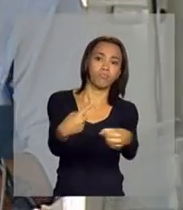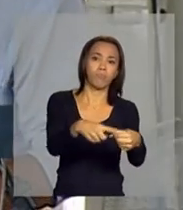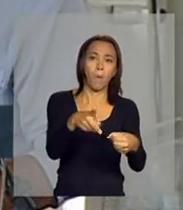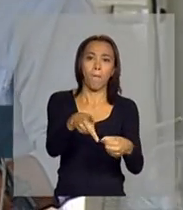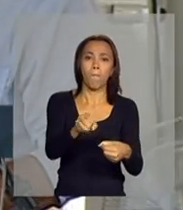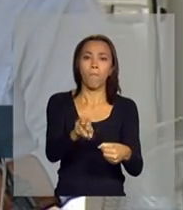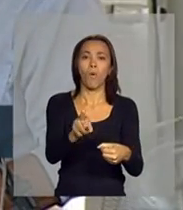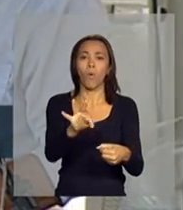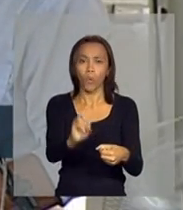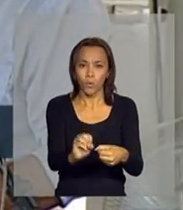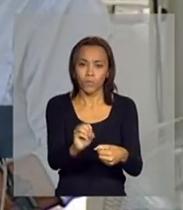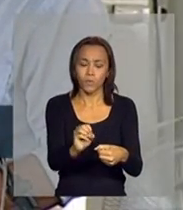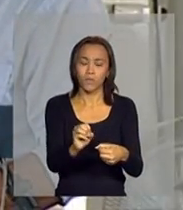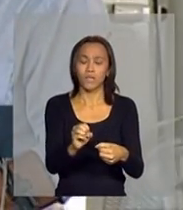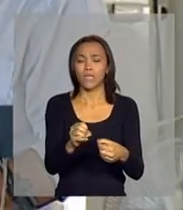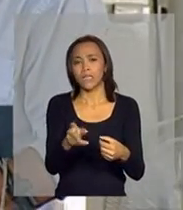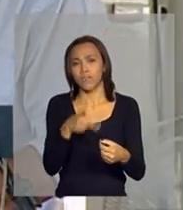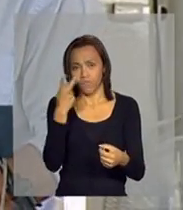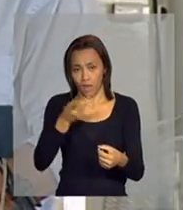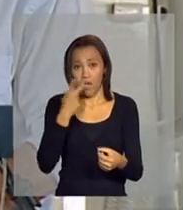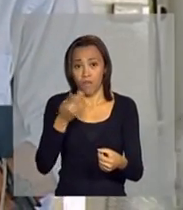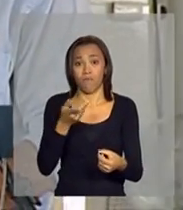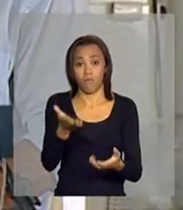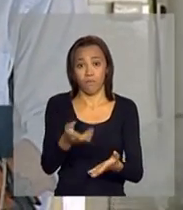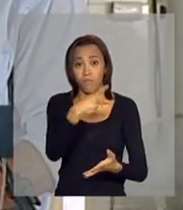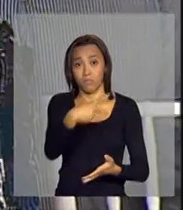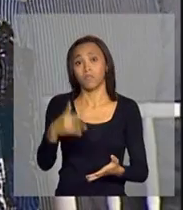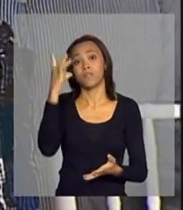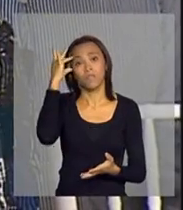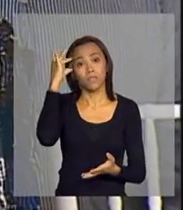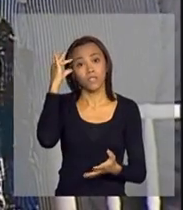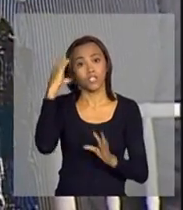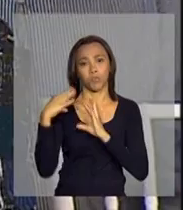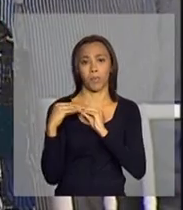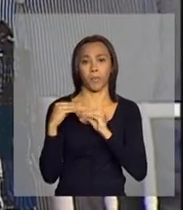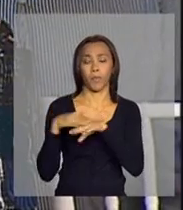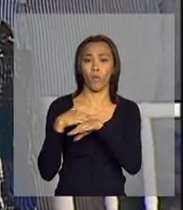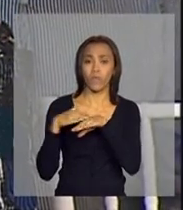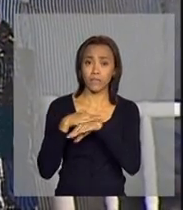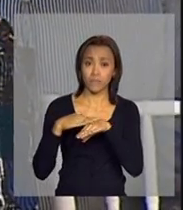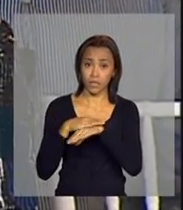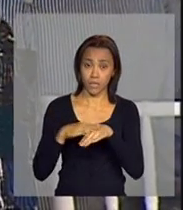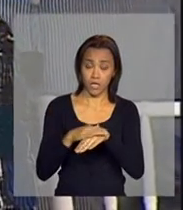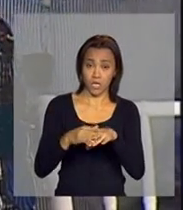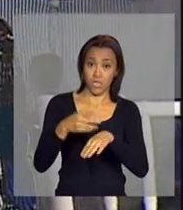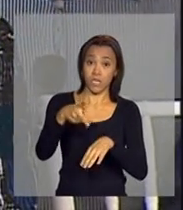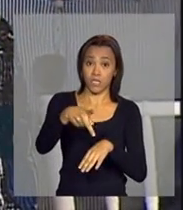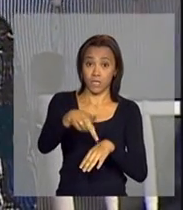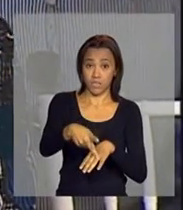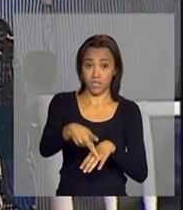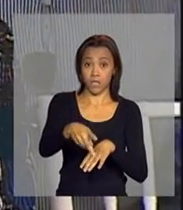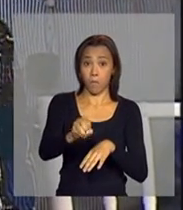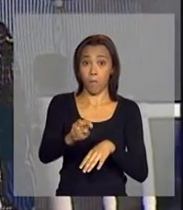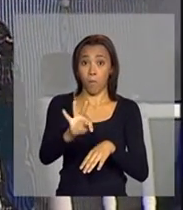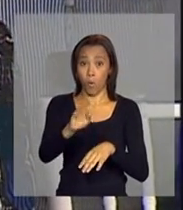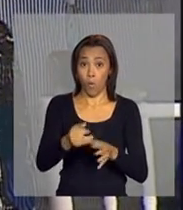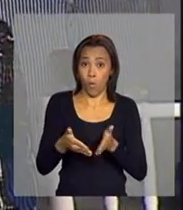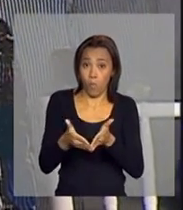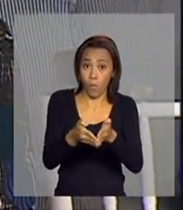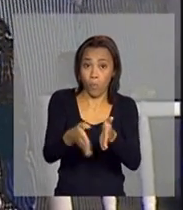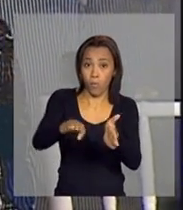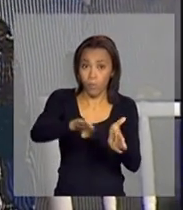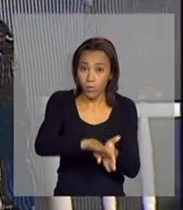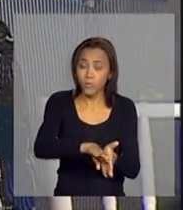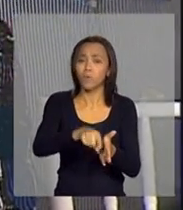por sinal, dizia a presidente Dilma Rousseff no caminho, que o porto de Paranaguá, com uma nova gestão, com